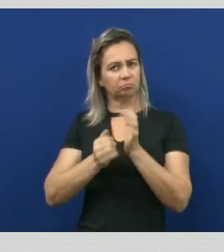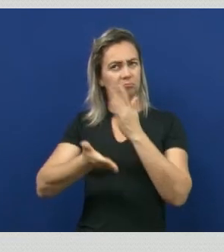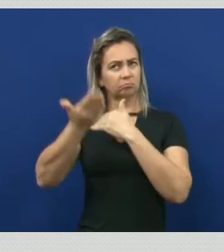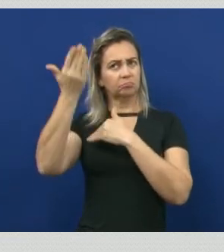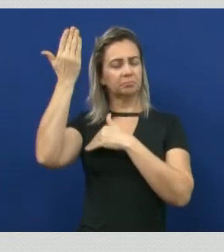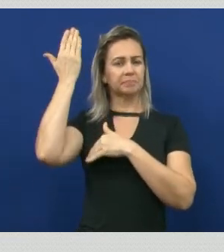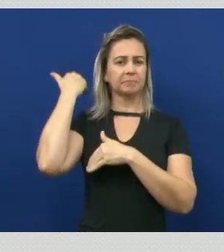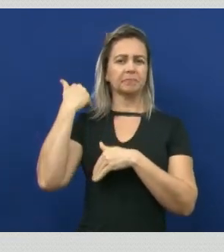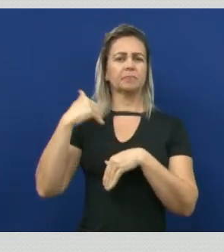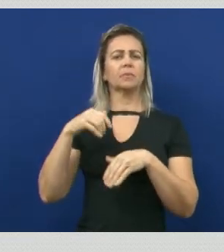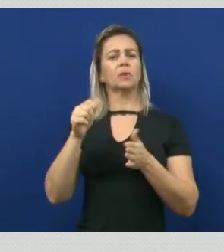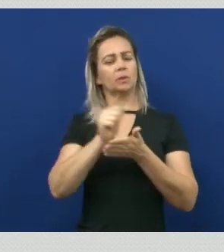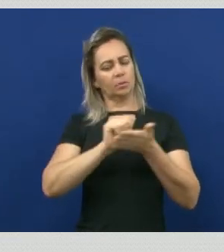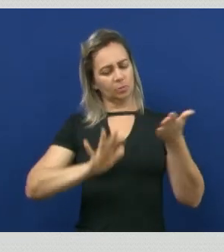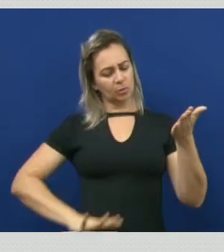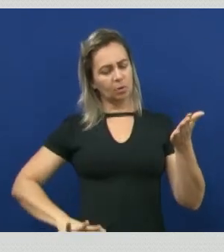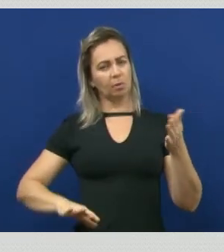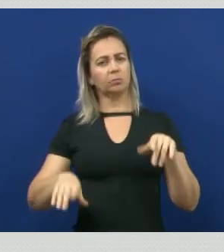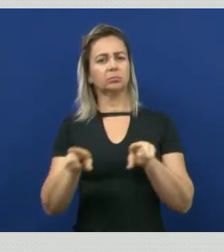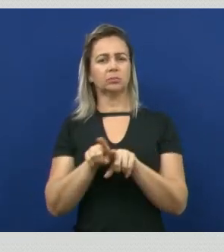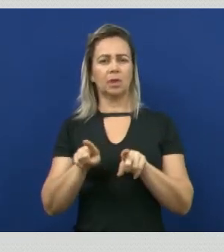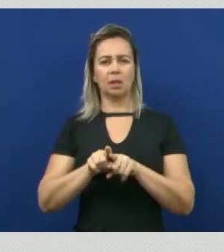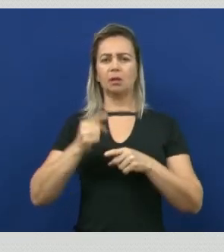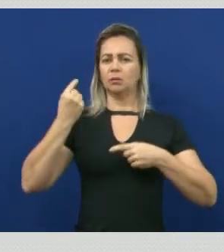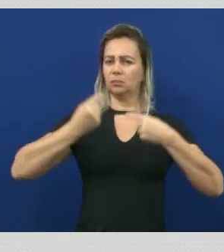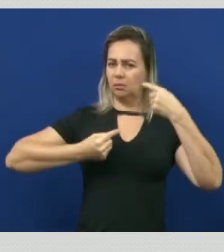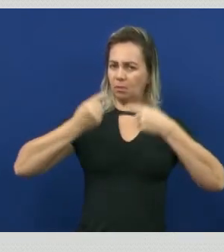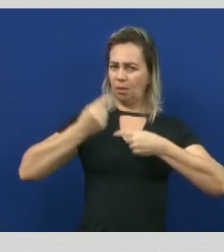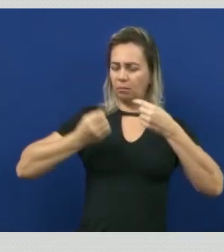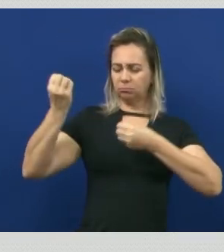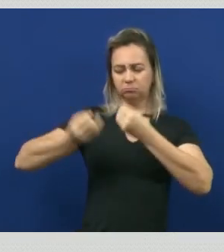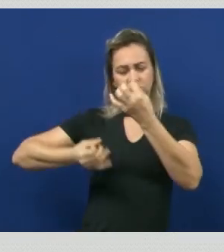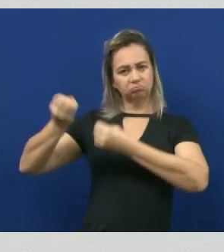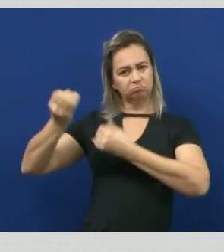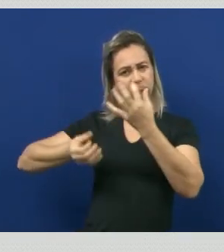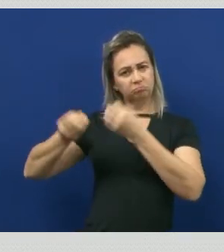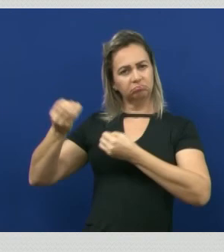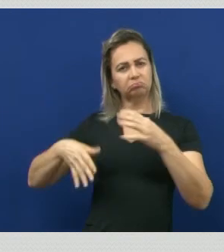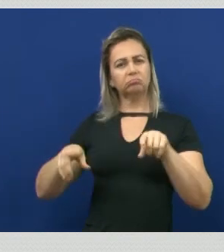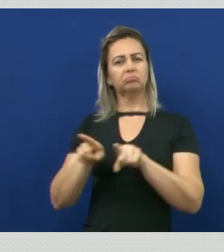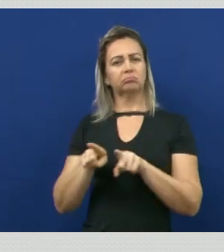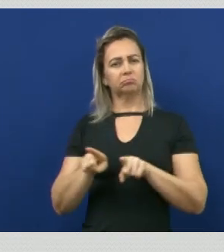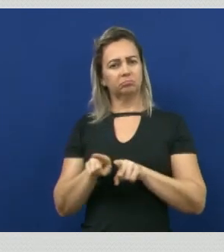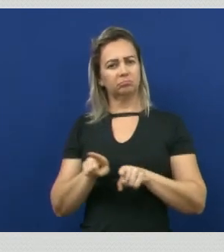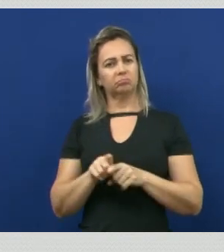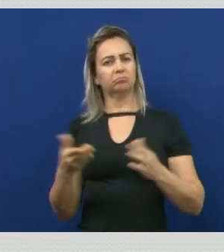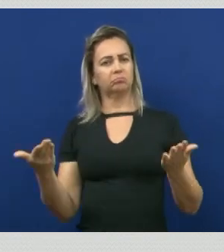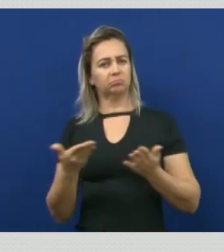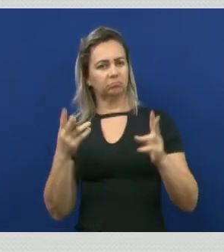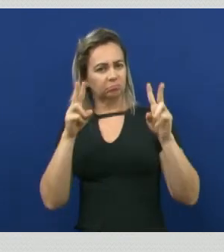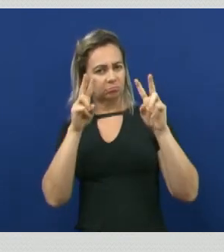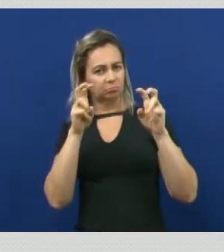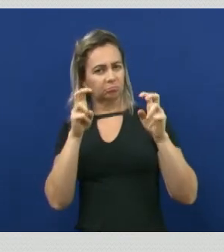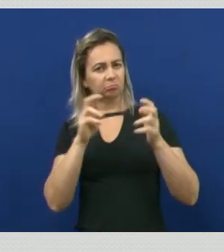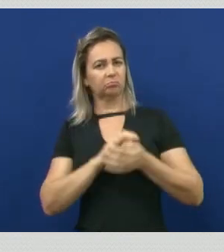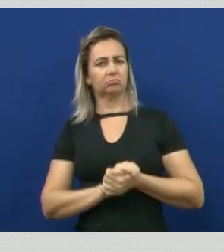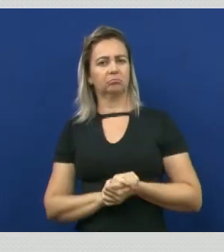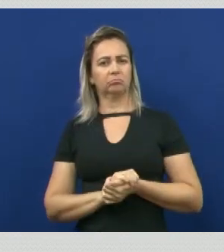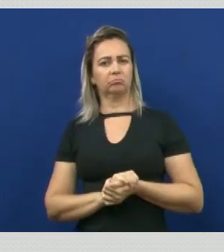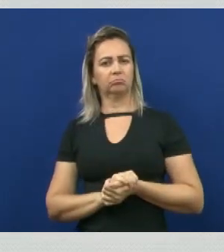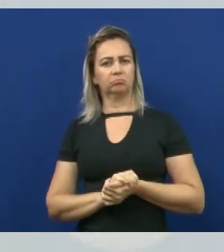vão desenvolver, né, após esse diálogo que nós tivemos sobre paradigmas, certo? E volta aqui um